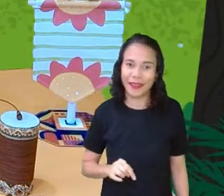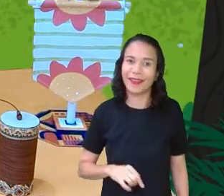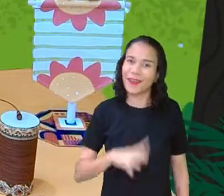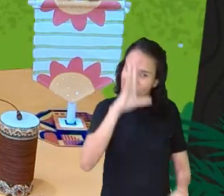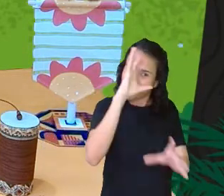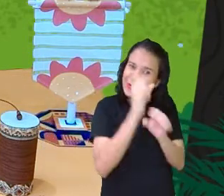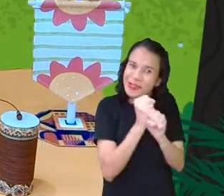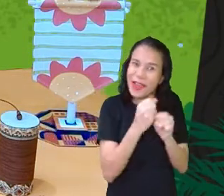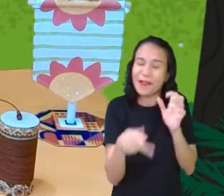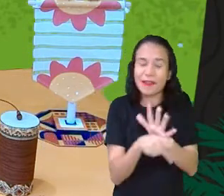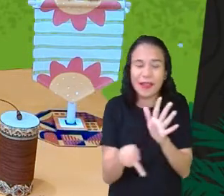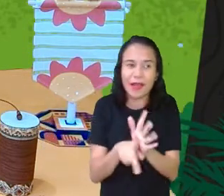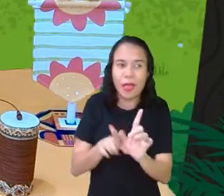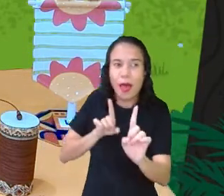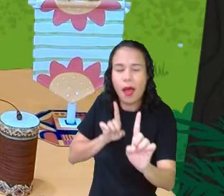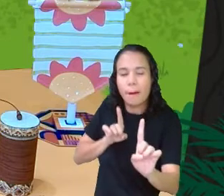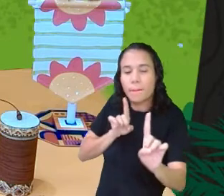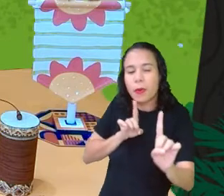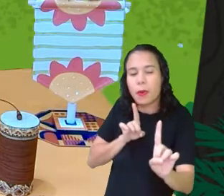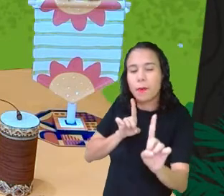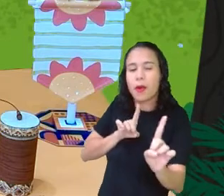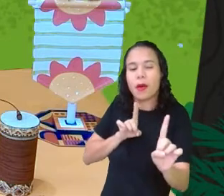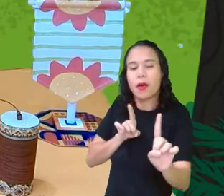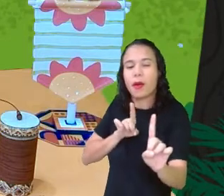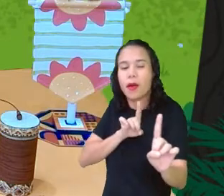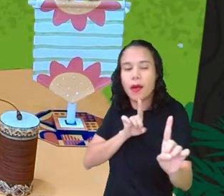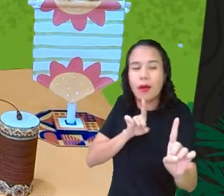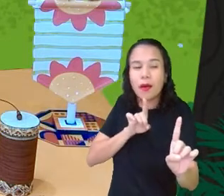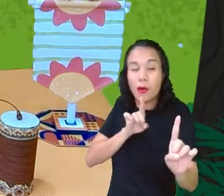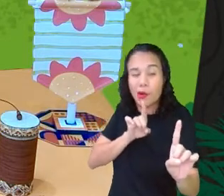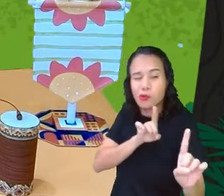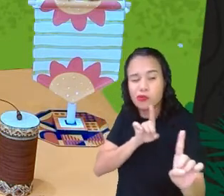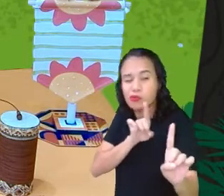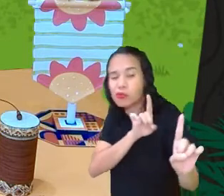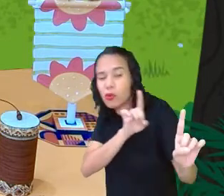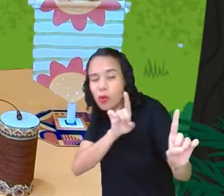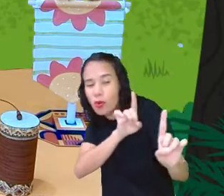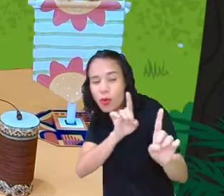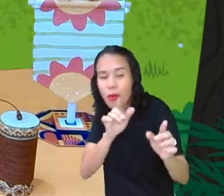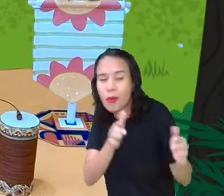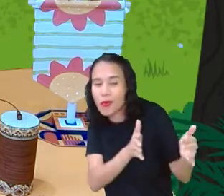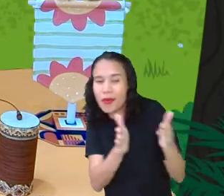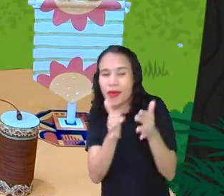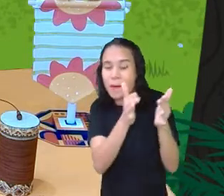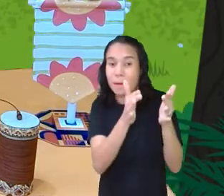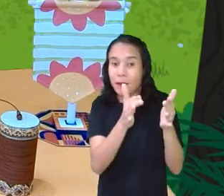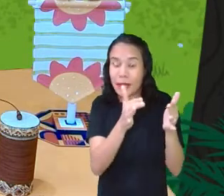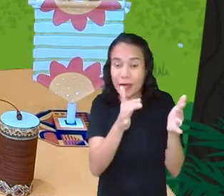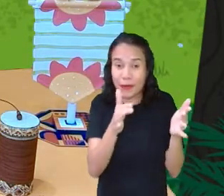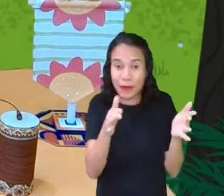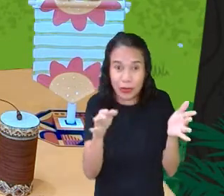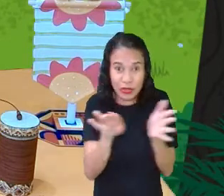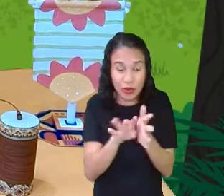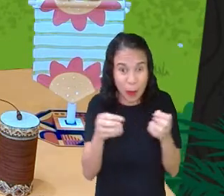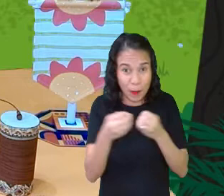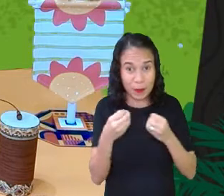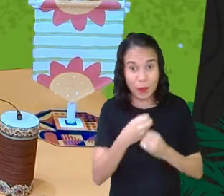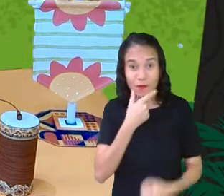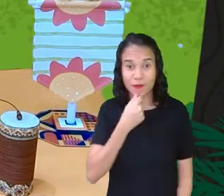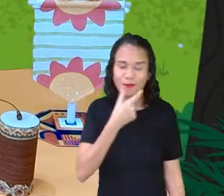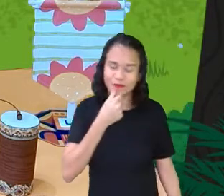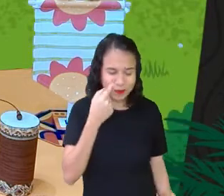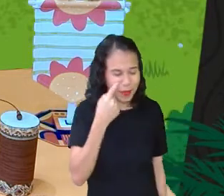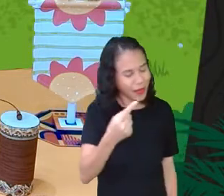O pajé estava atrás dele o tempo todo, estava seguindo ele nesse caminho. Chegou perto de Kaluanã